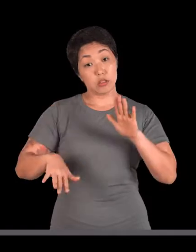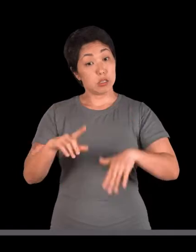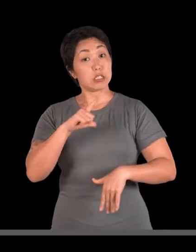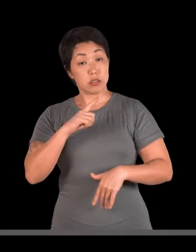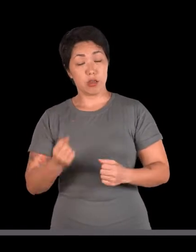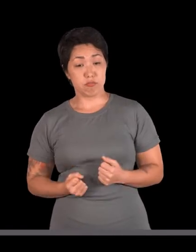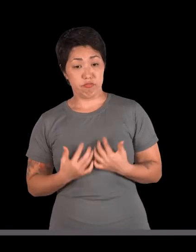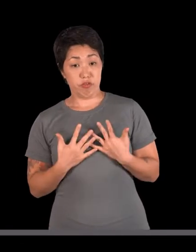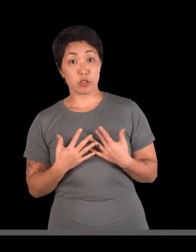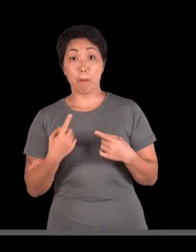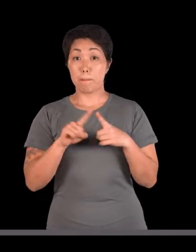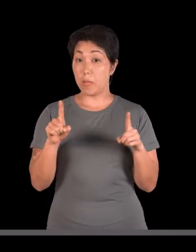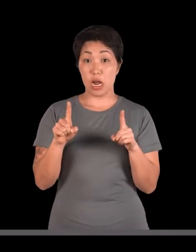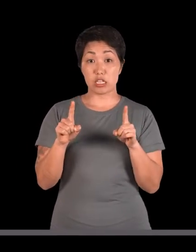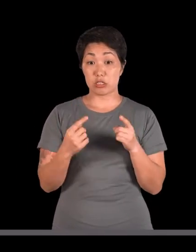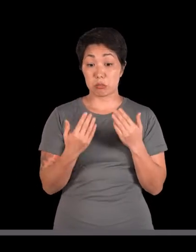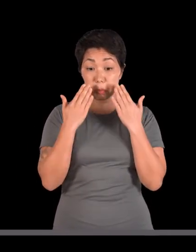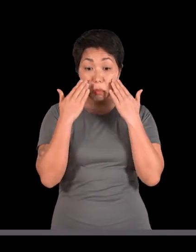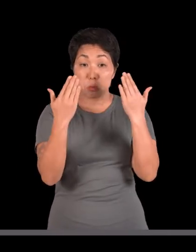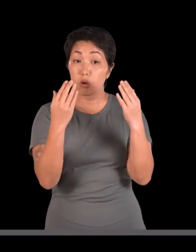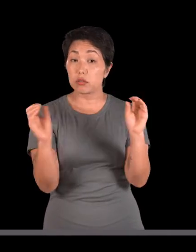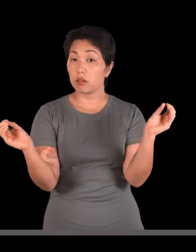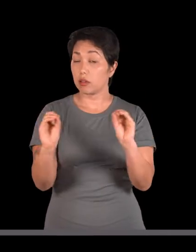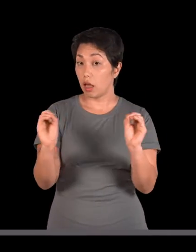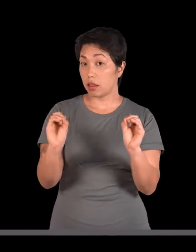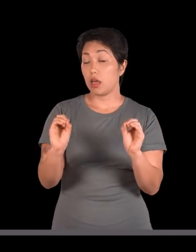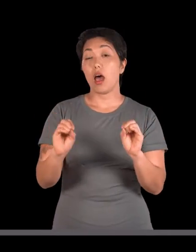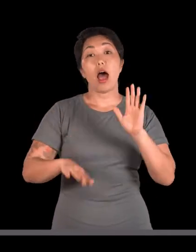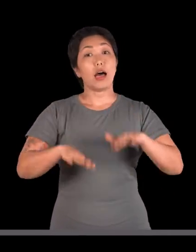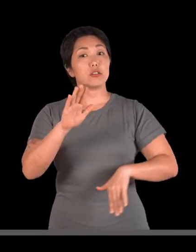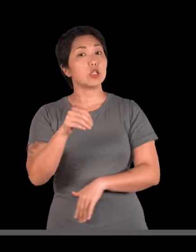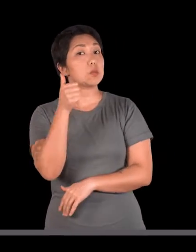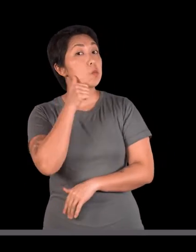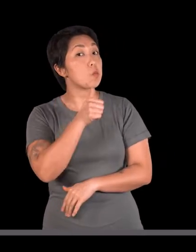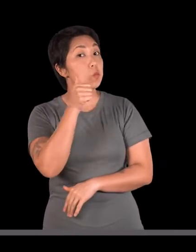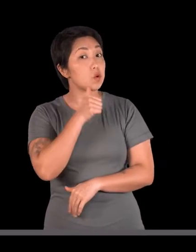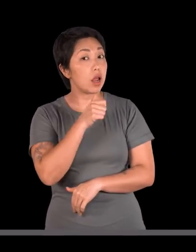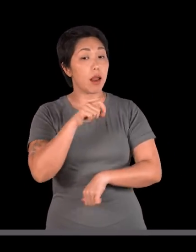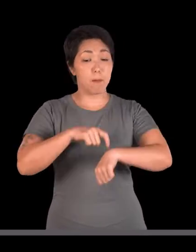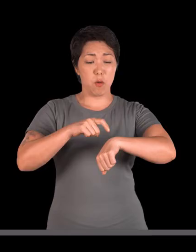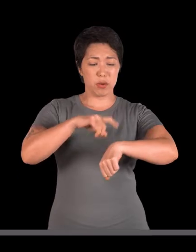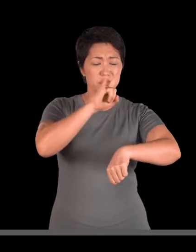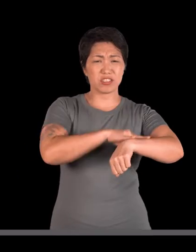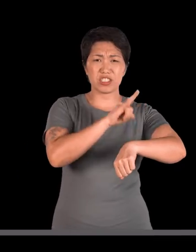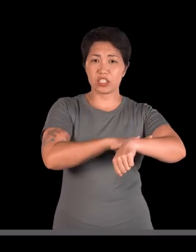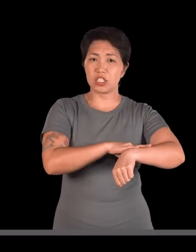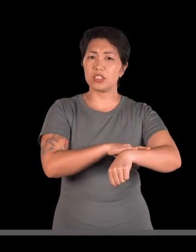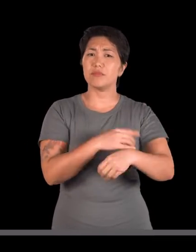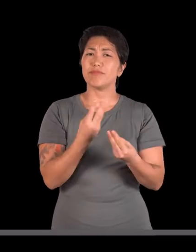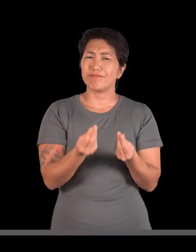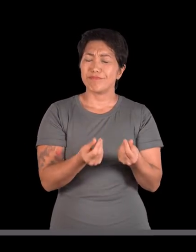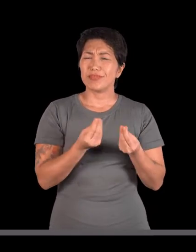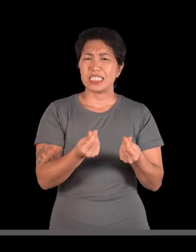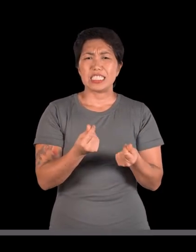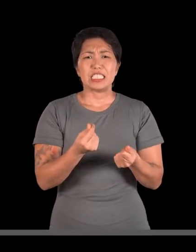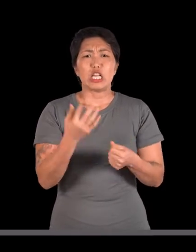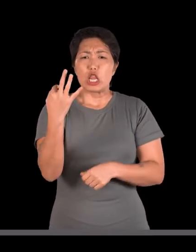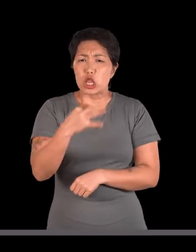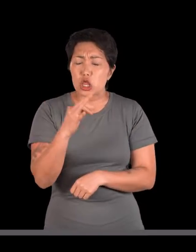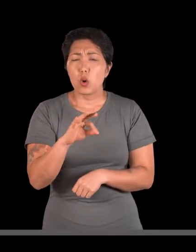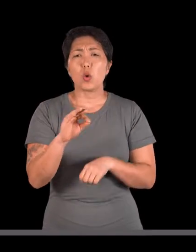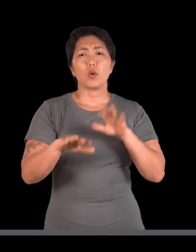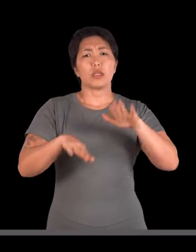demonstra. Em muitas mulheres, e quando nos homens vai manifestar, vai ter ali uma ardência na hora de urinar, um corrimento. Então,